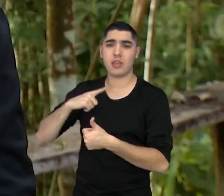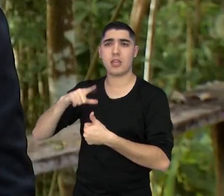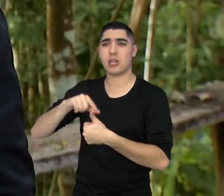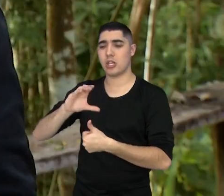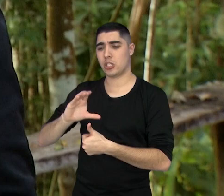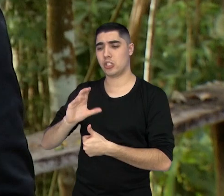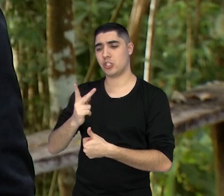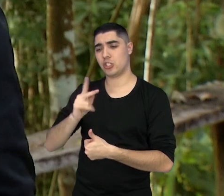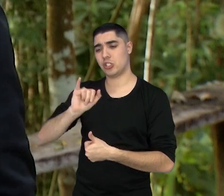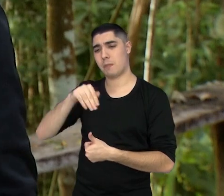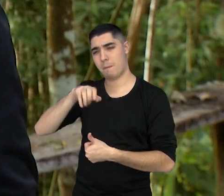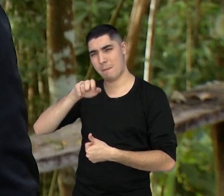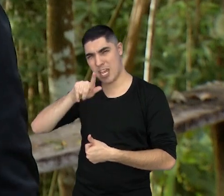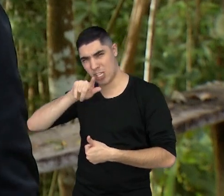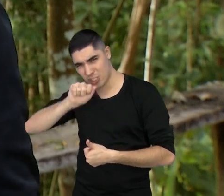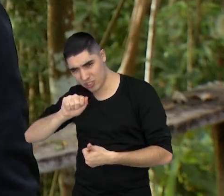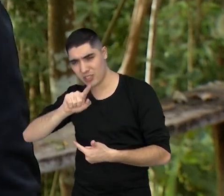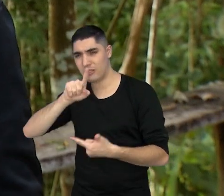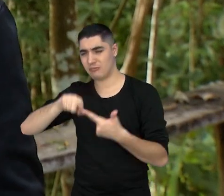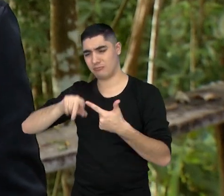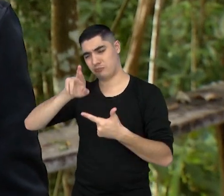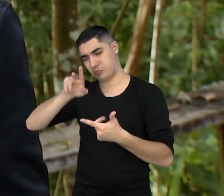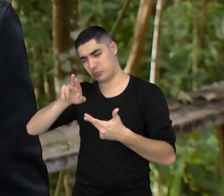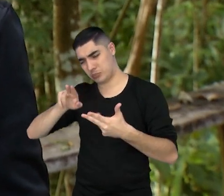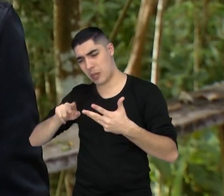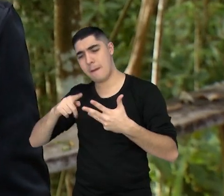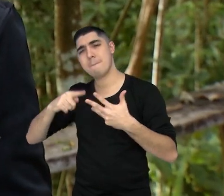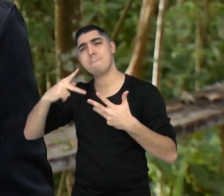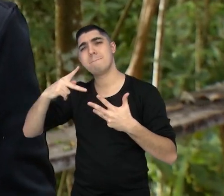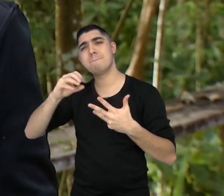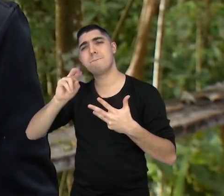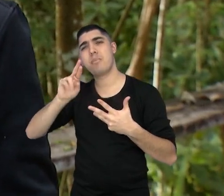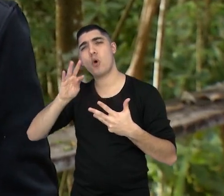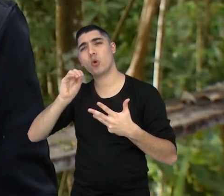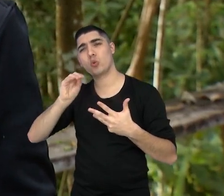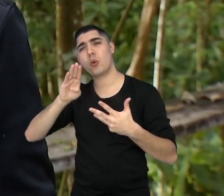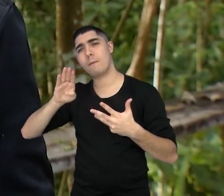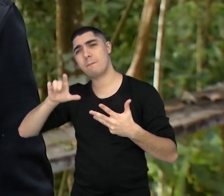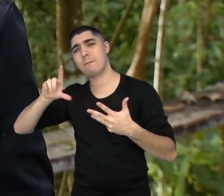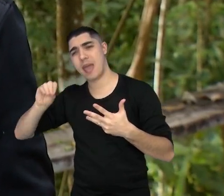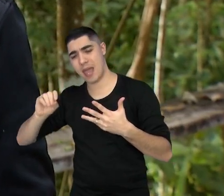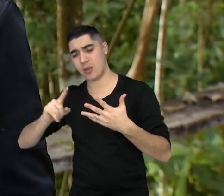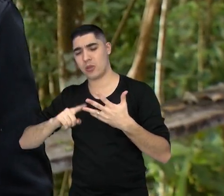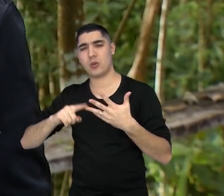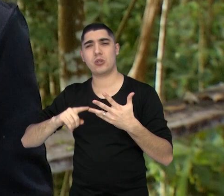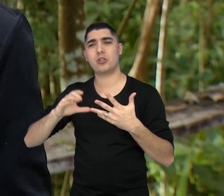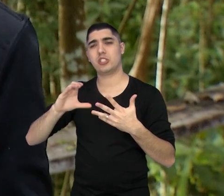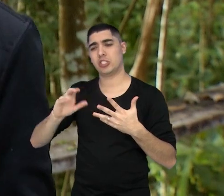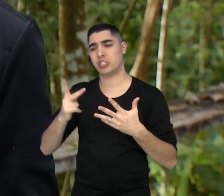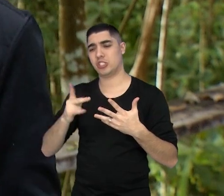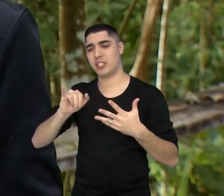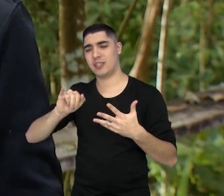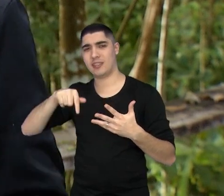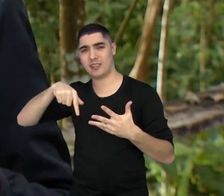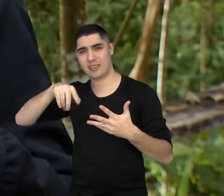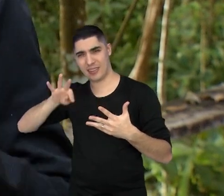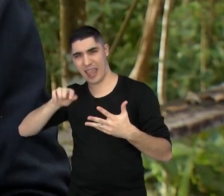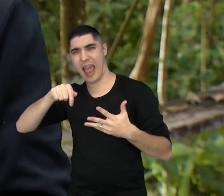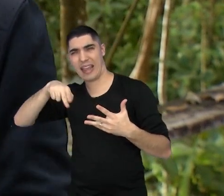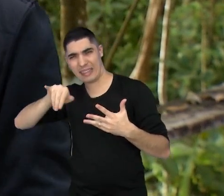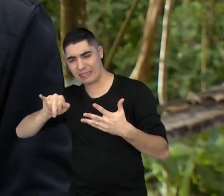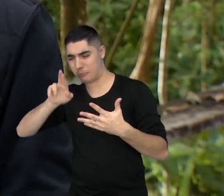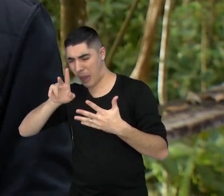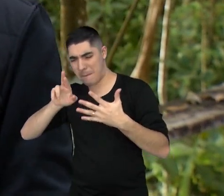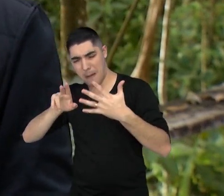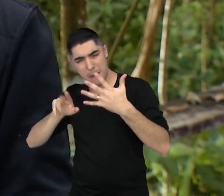né? Eu trabalho com shimeji, eu trabalho com champignon de Paris, portobello, consigo fazer o shiitake em blocos, o shiitake